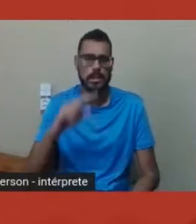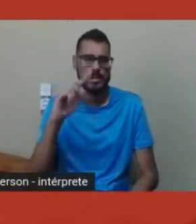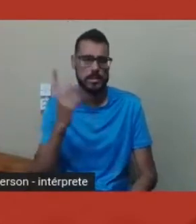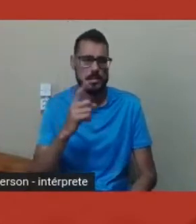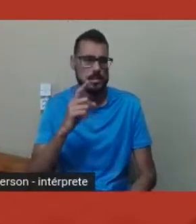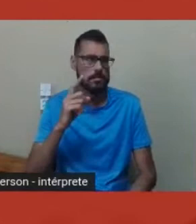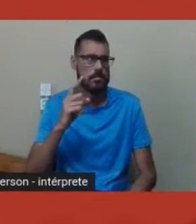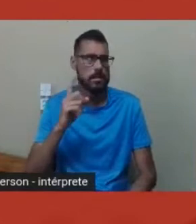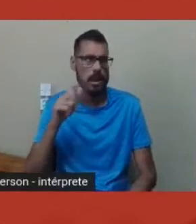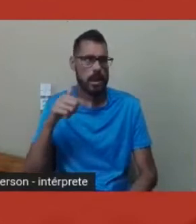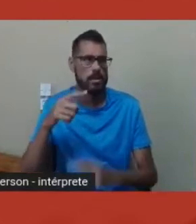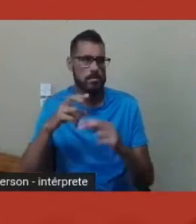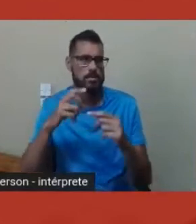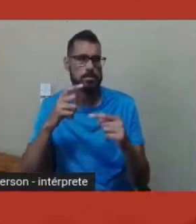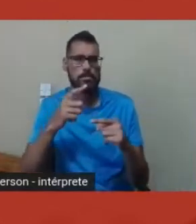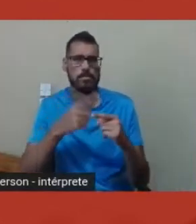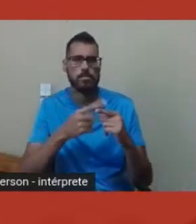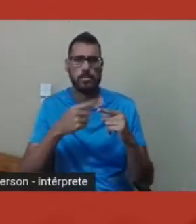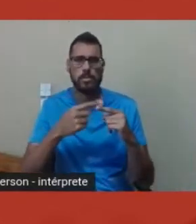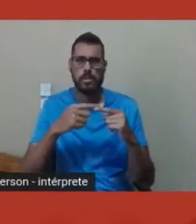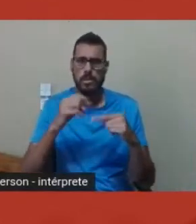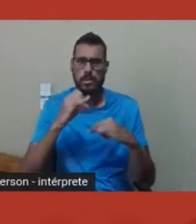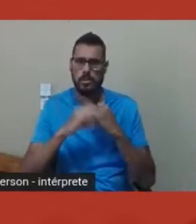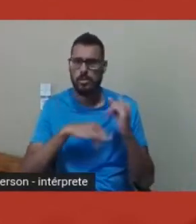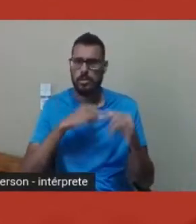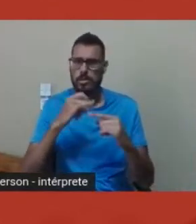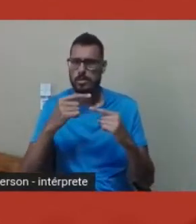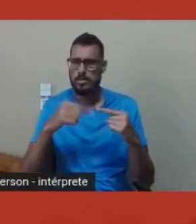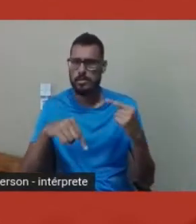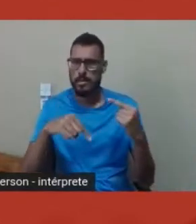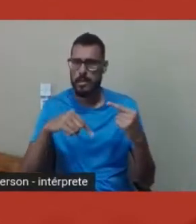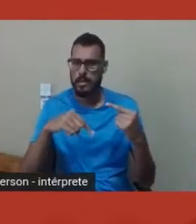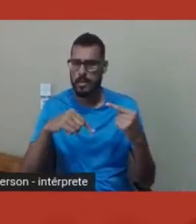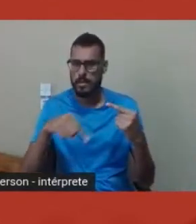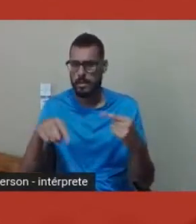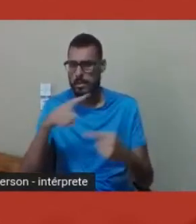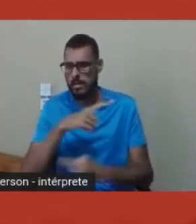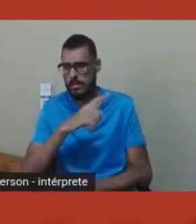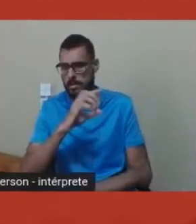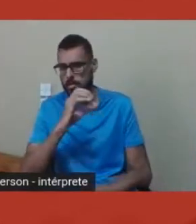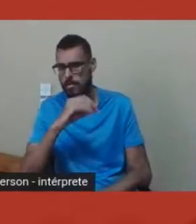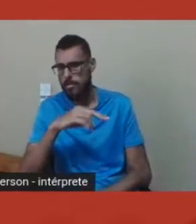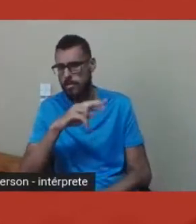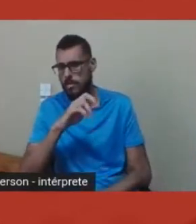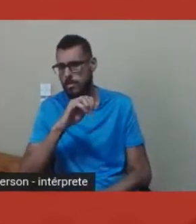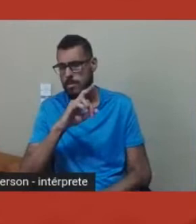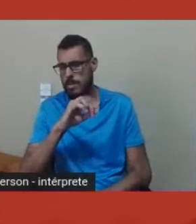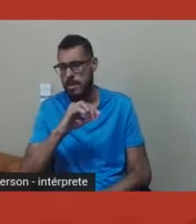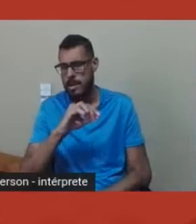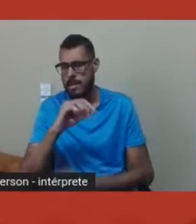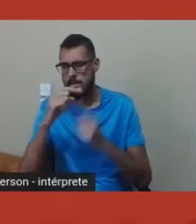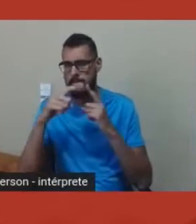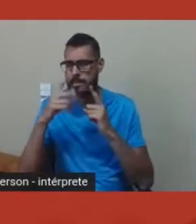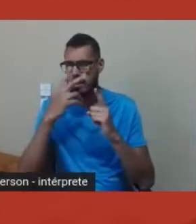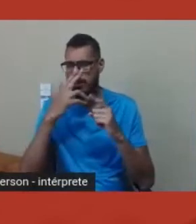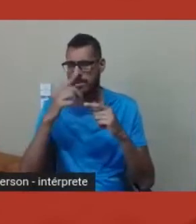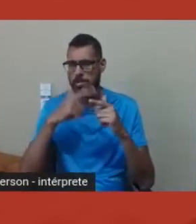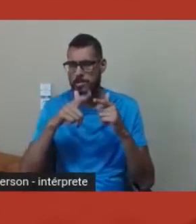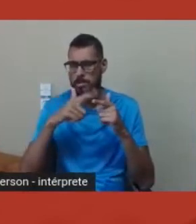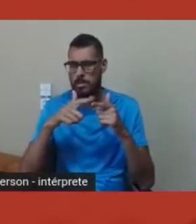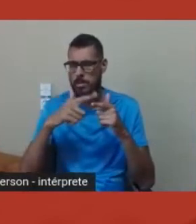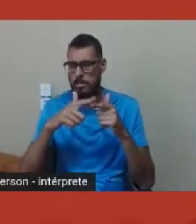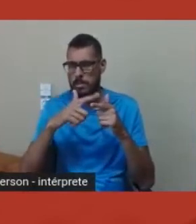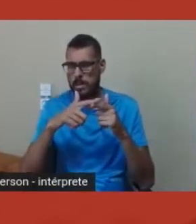Quem que tá compartilhando? É o Conrado, mas eu acho que deu algum problema na transmissão